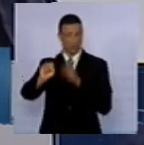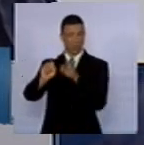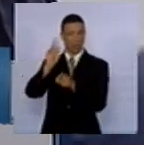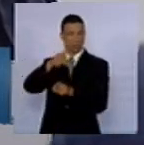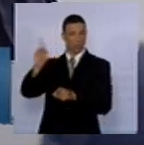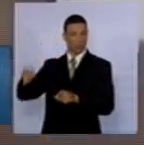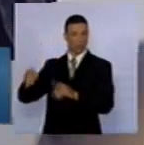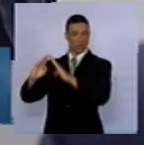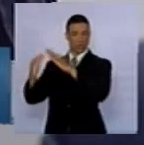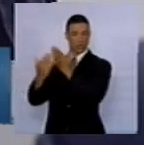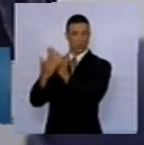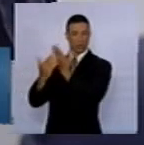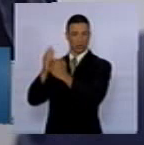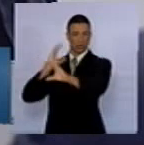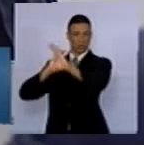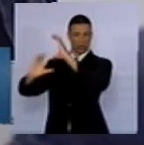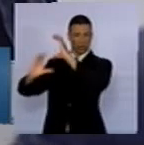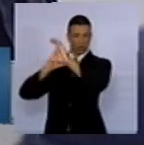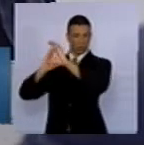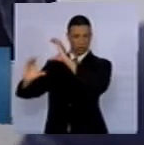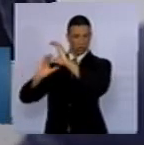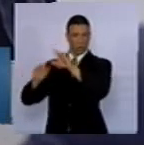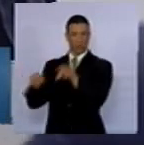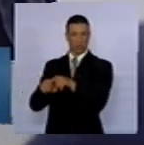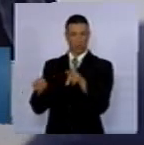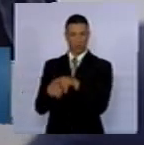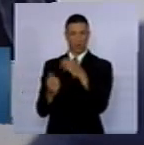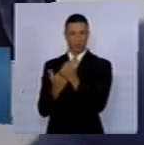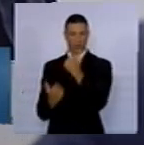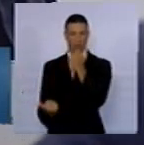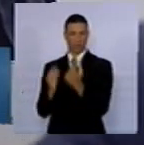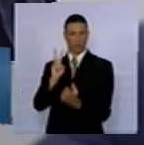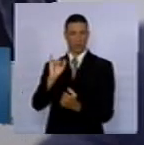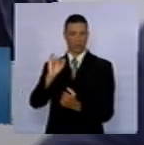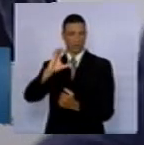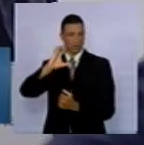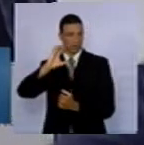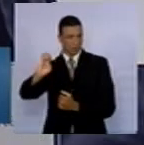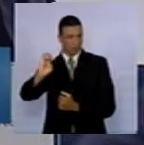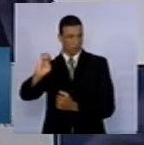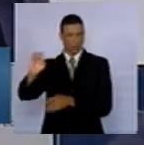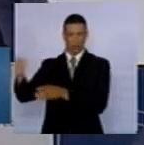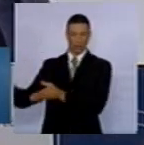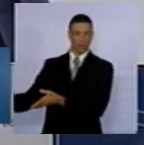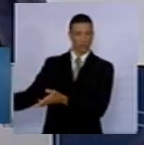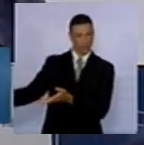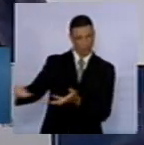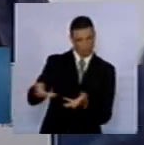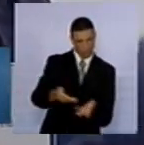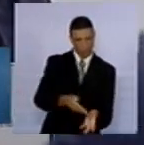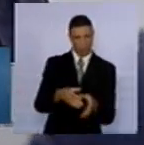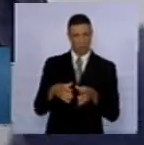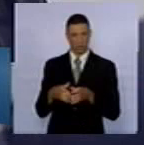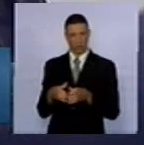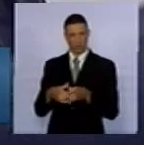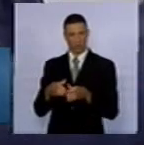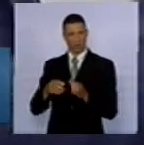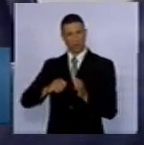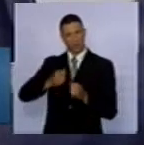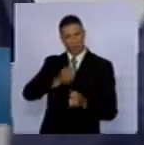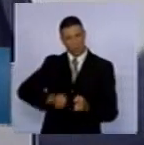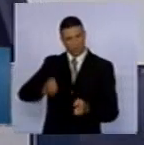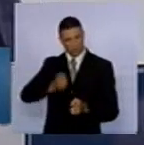comunicação da nacional e vice-presidente da URL Brasil que